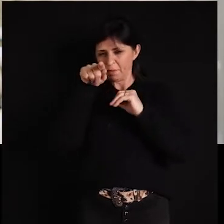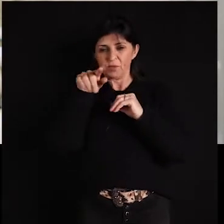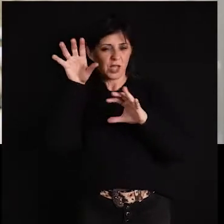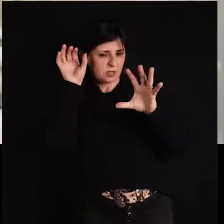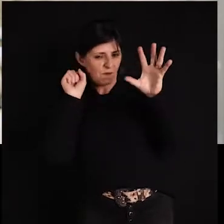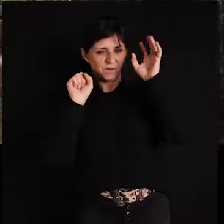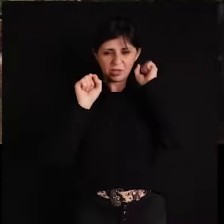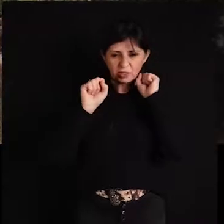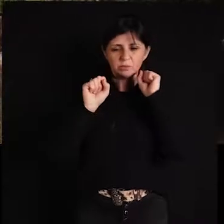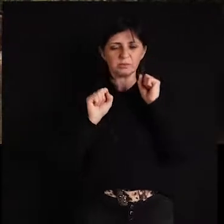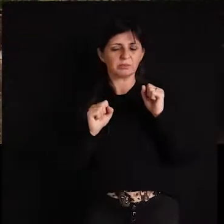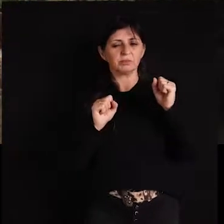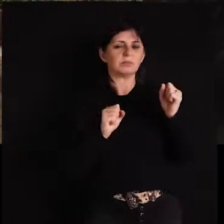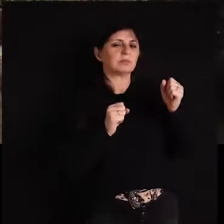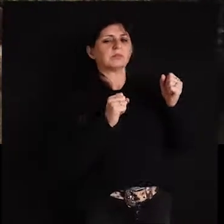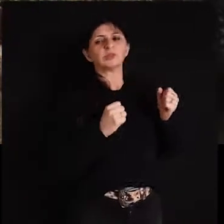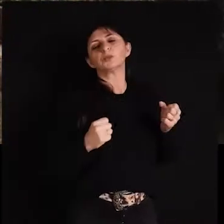ouvirem.